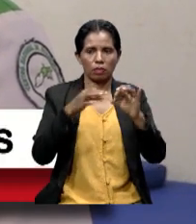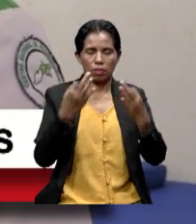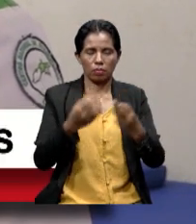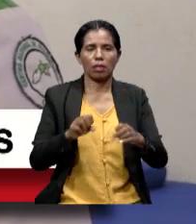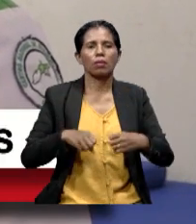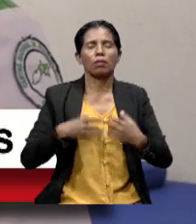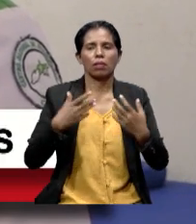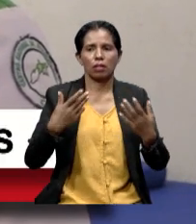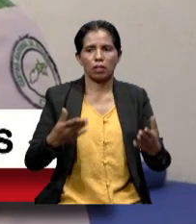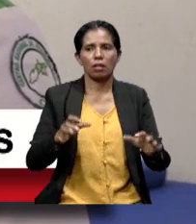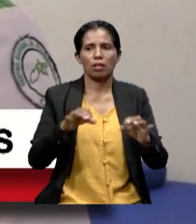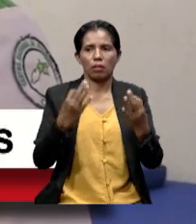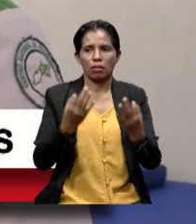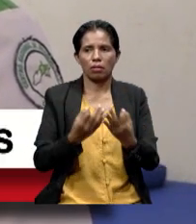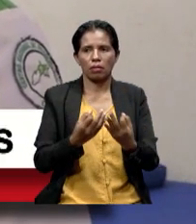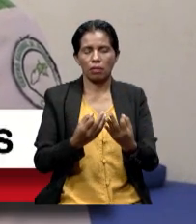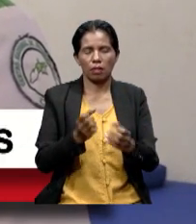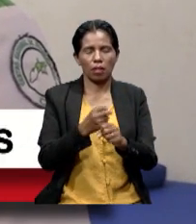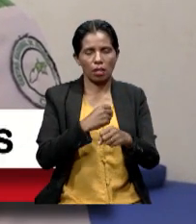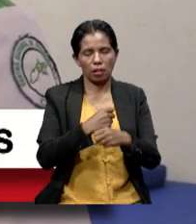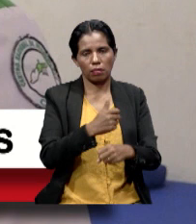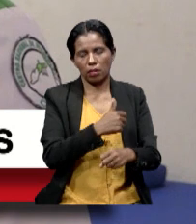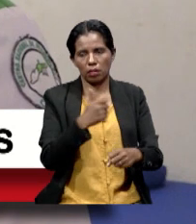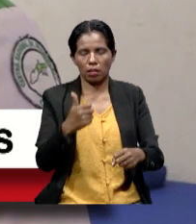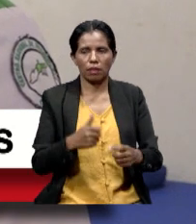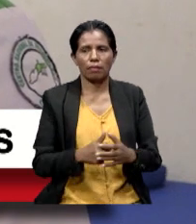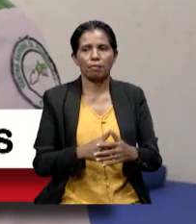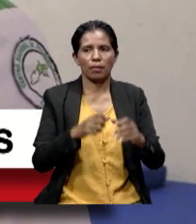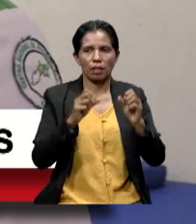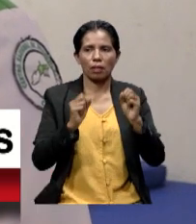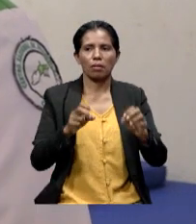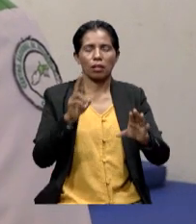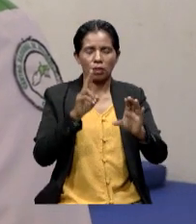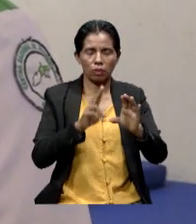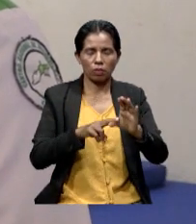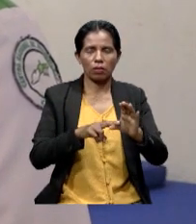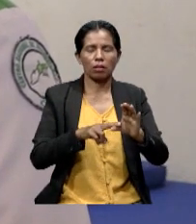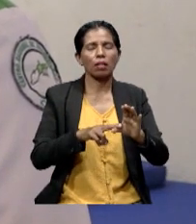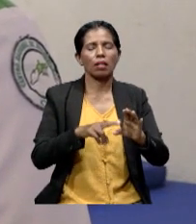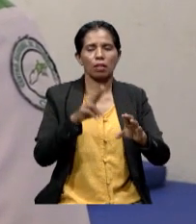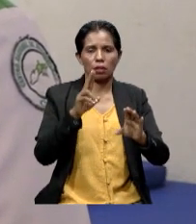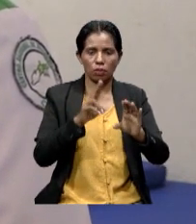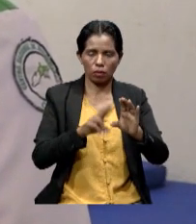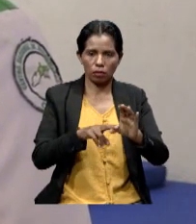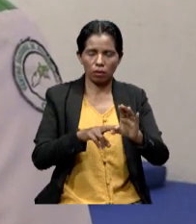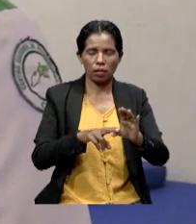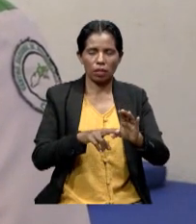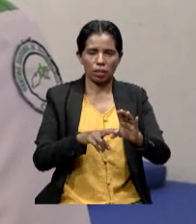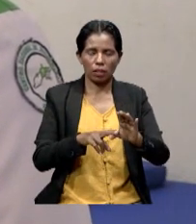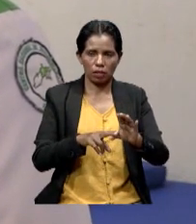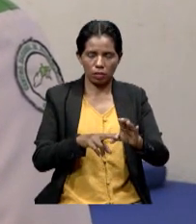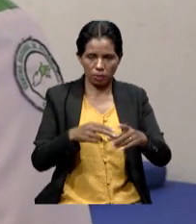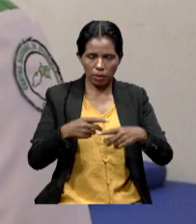mak família bele halo bot selu. Atununi nia mos bele turha kader deroda, bele sai ba fatin